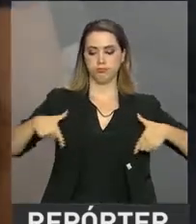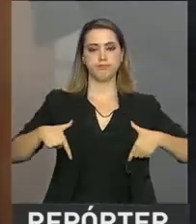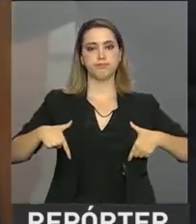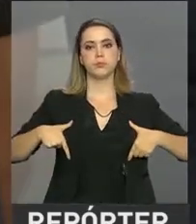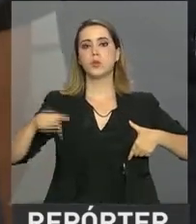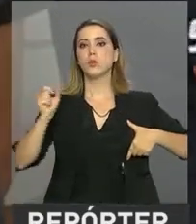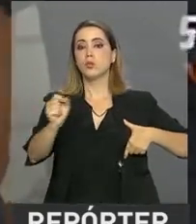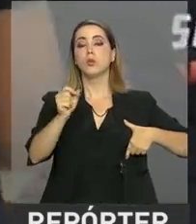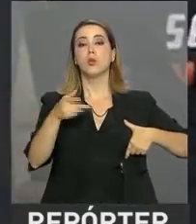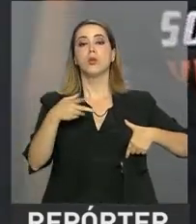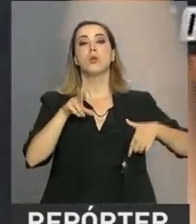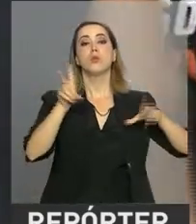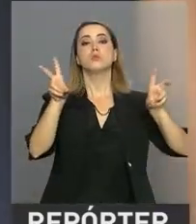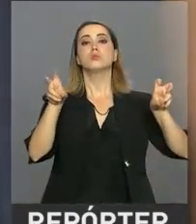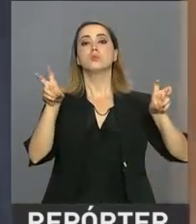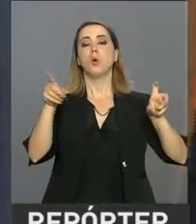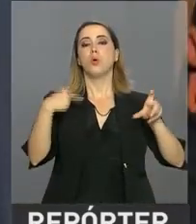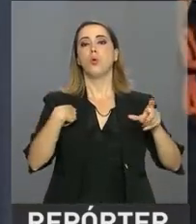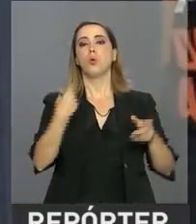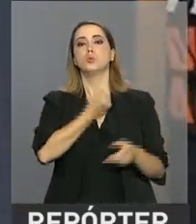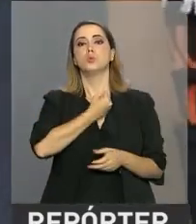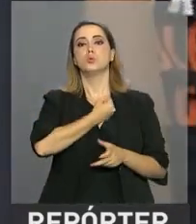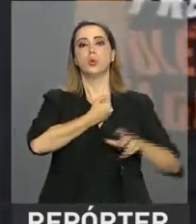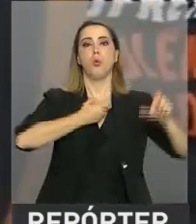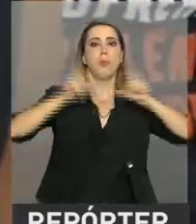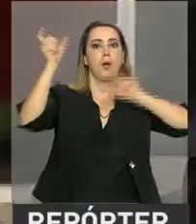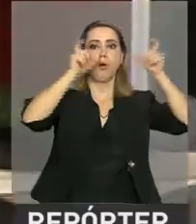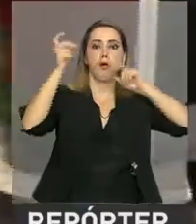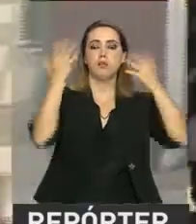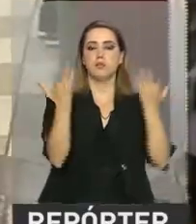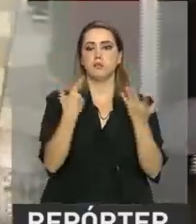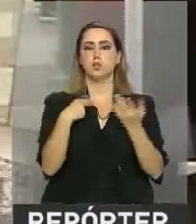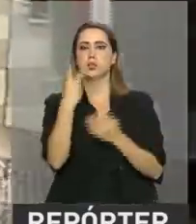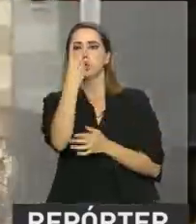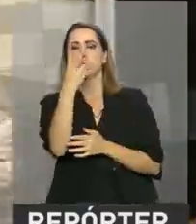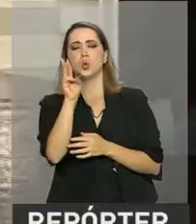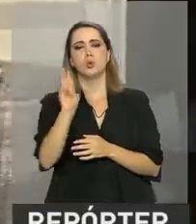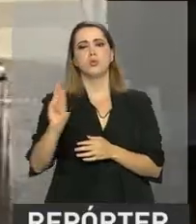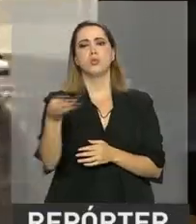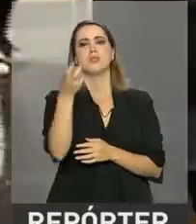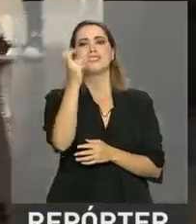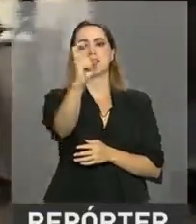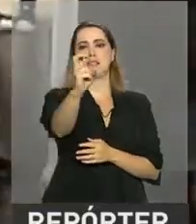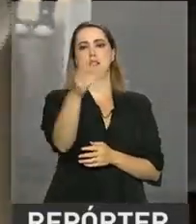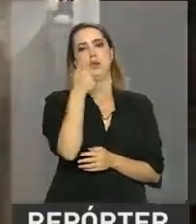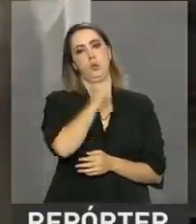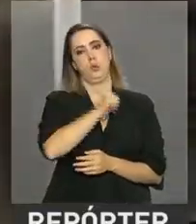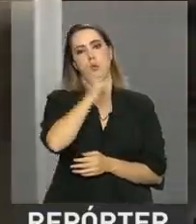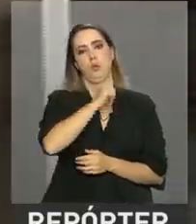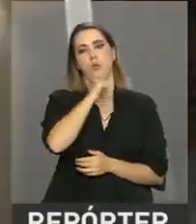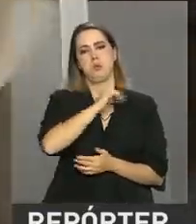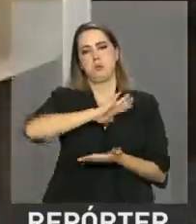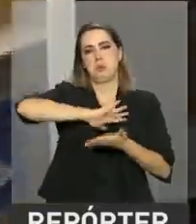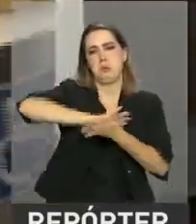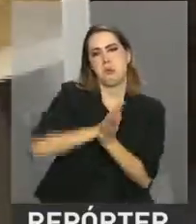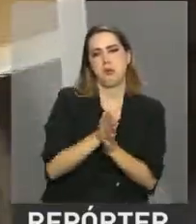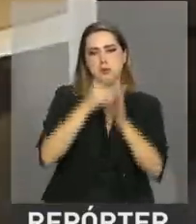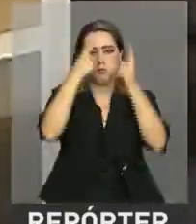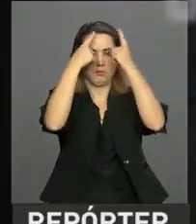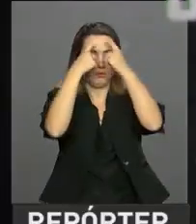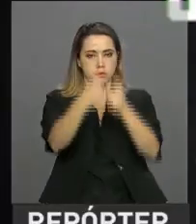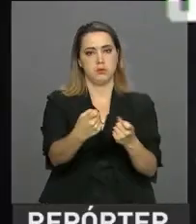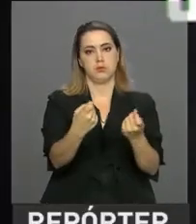camiseta lembra o dado alarmante de que a cada 2 minutos, 5 mulheres sofrem violência física no